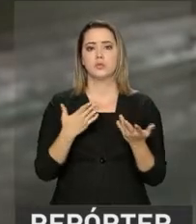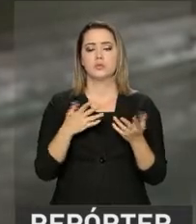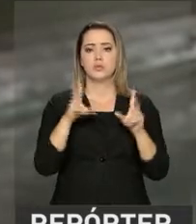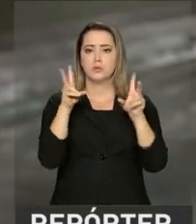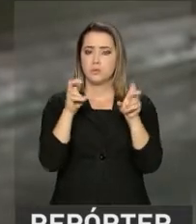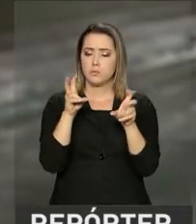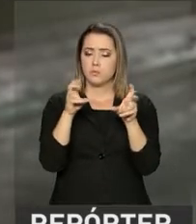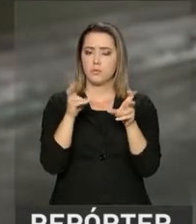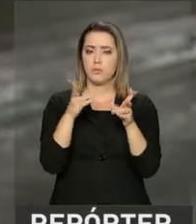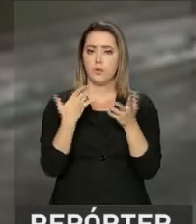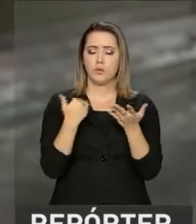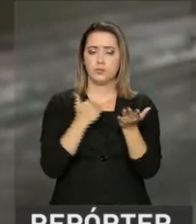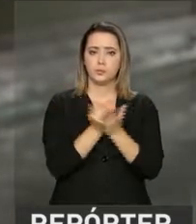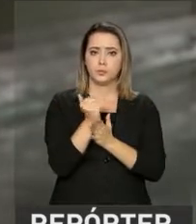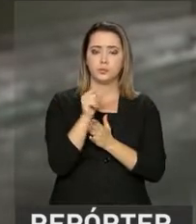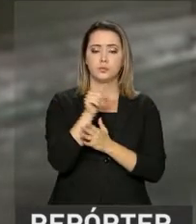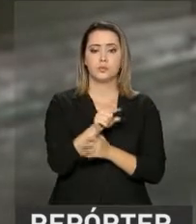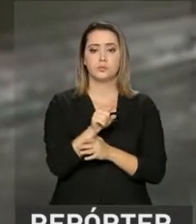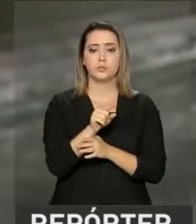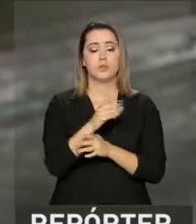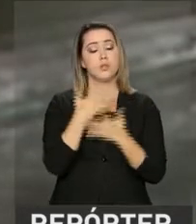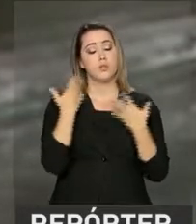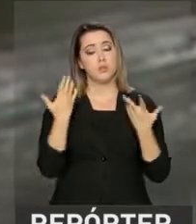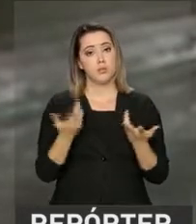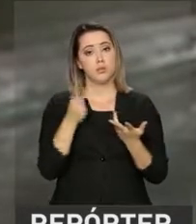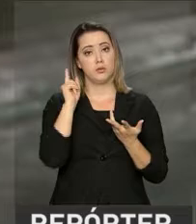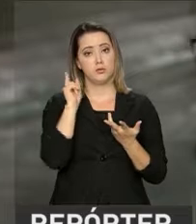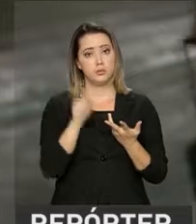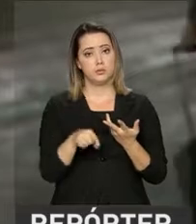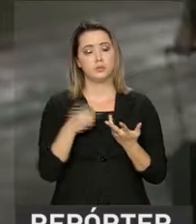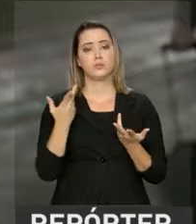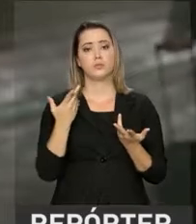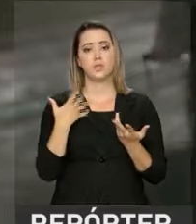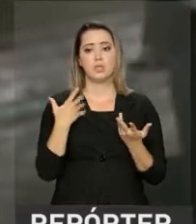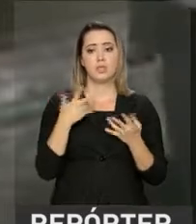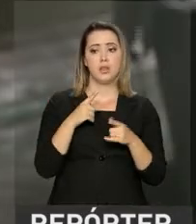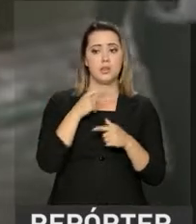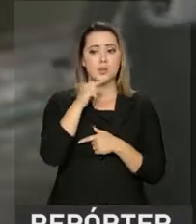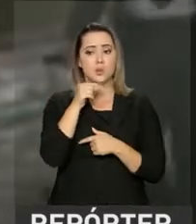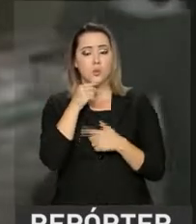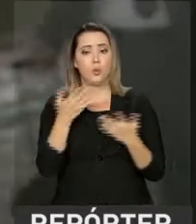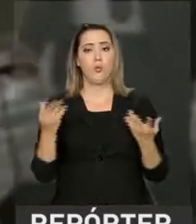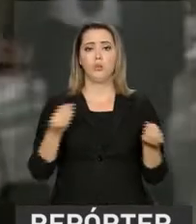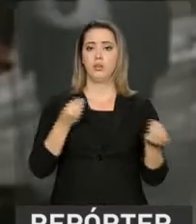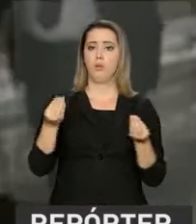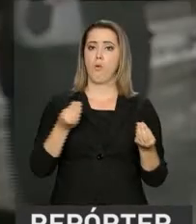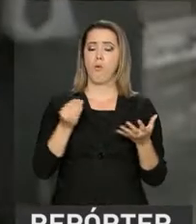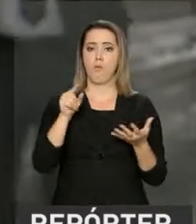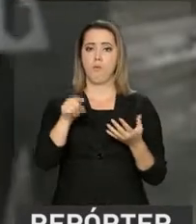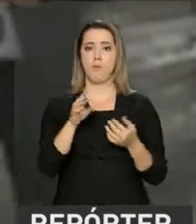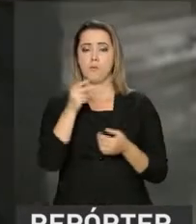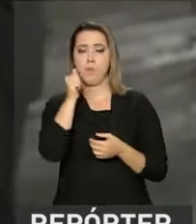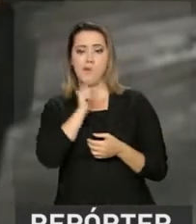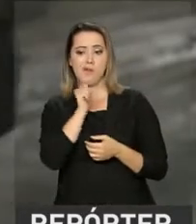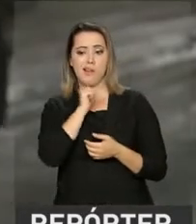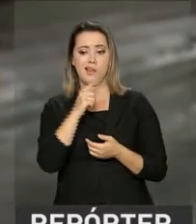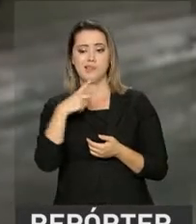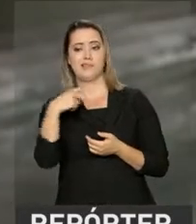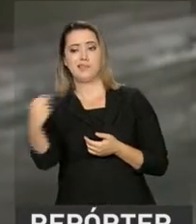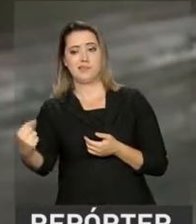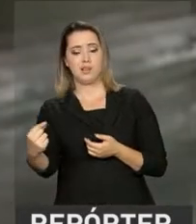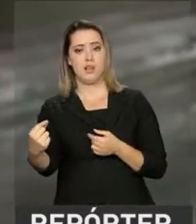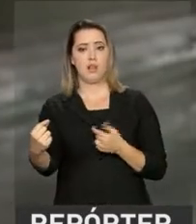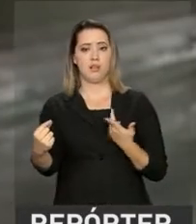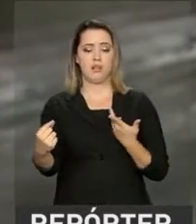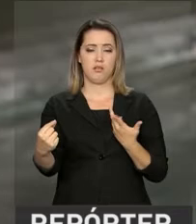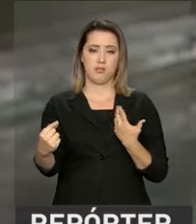texto original aprovado na Câmara. E é por isso que há esse impasse aqui no Senado. Caso as senadoras sejam atendidas e a